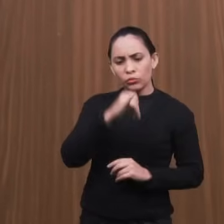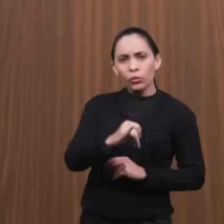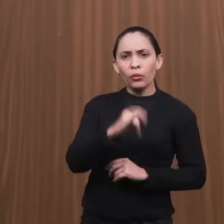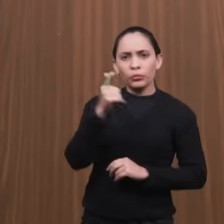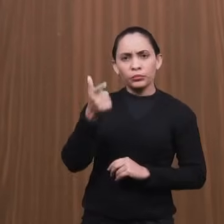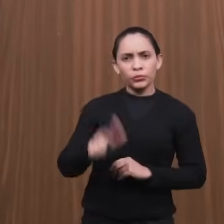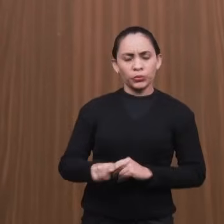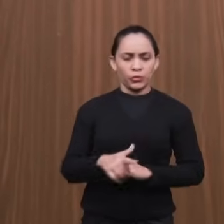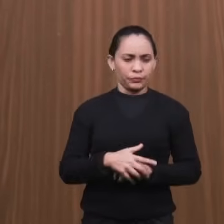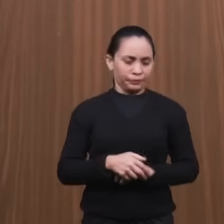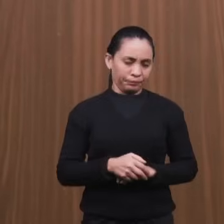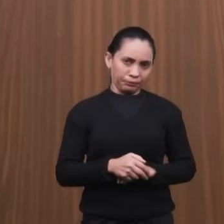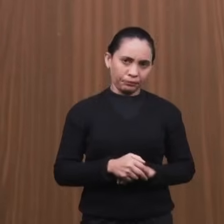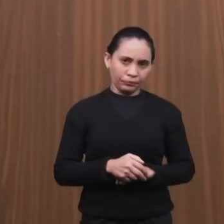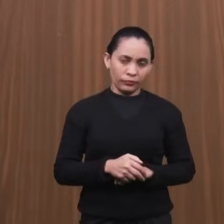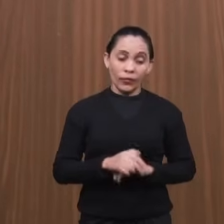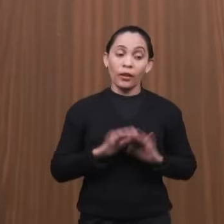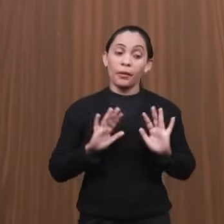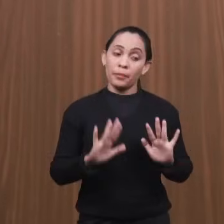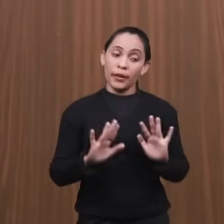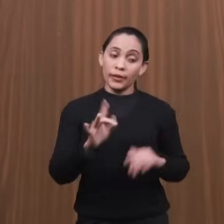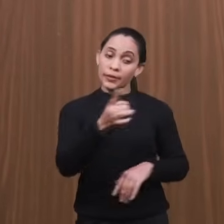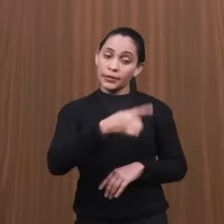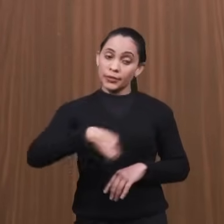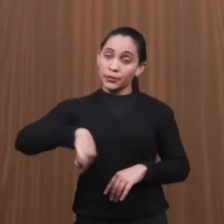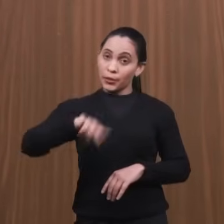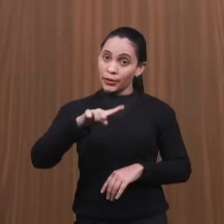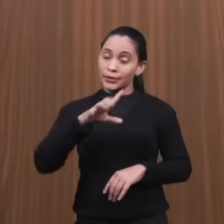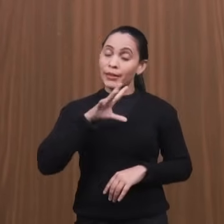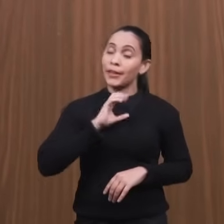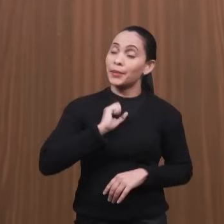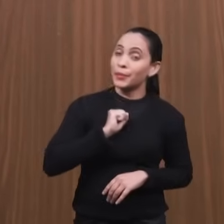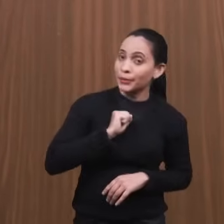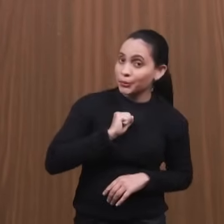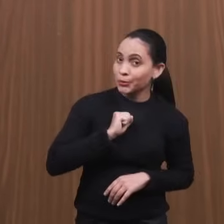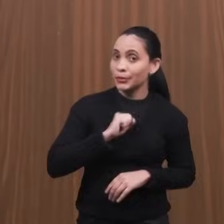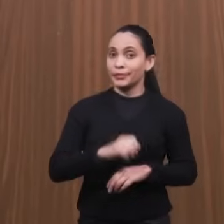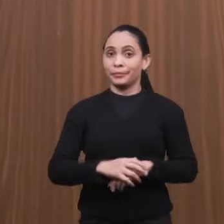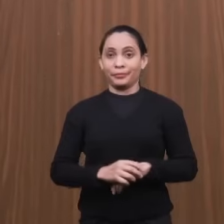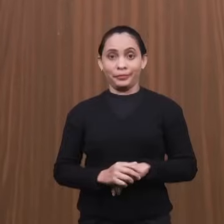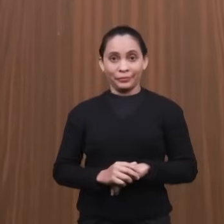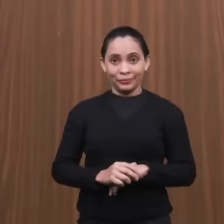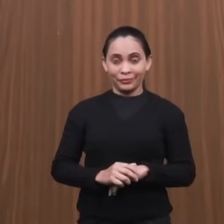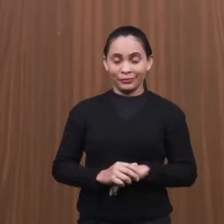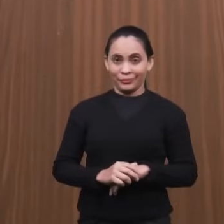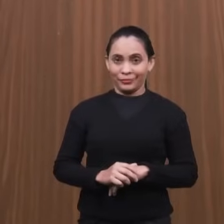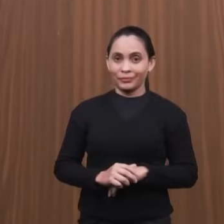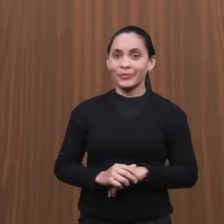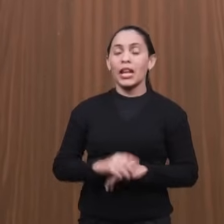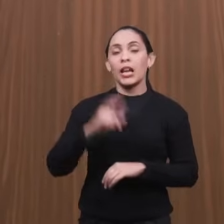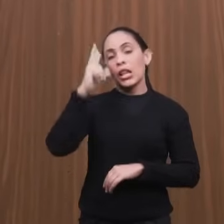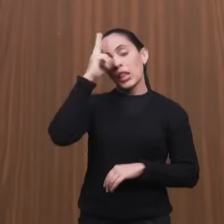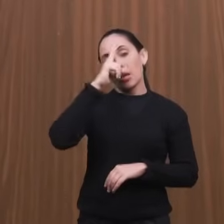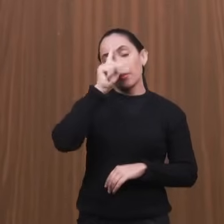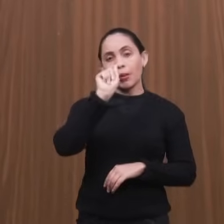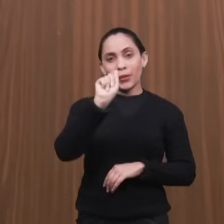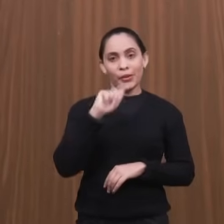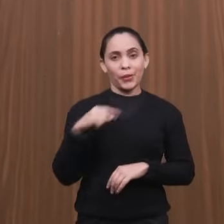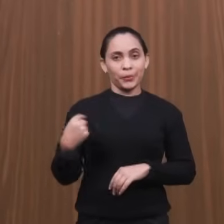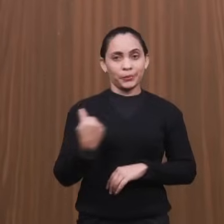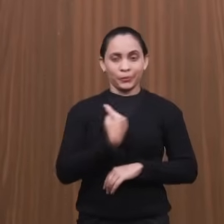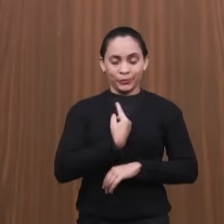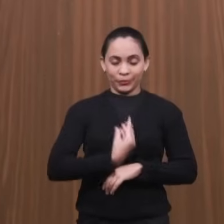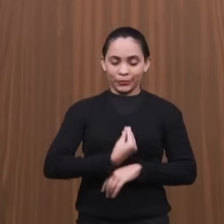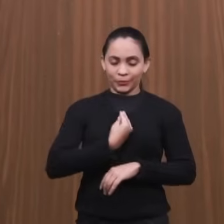o seio da igreja para dizer: mas vós, amados. Isso é para lembrar qual é a nossa posição